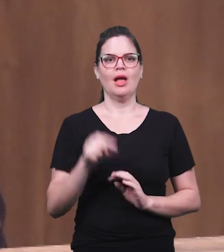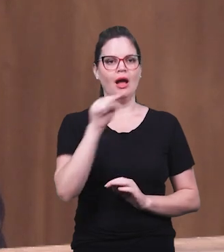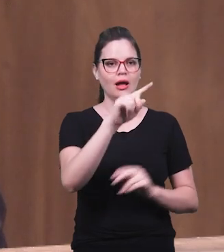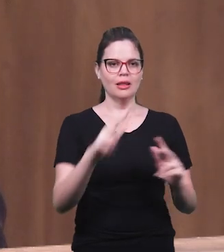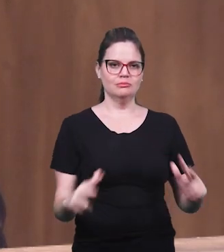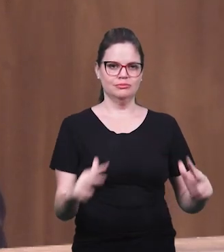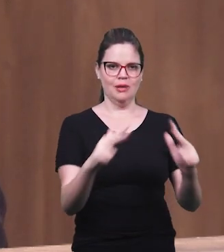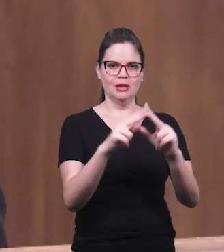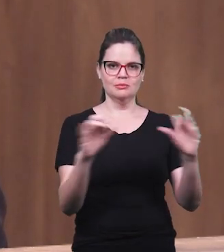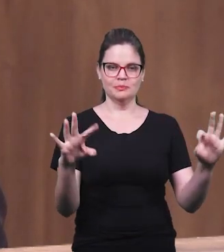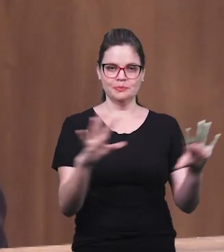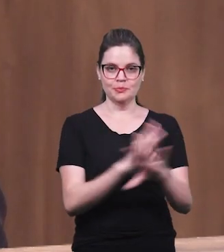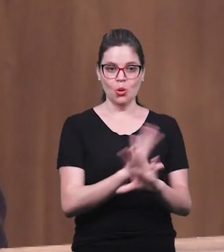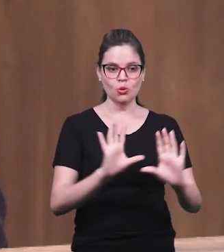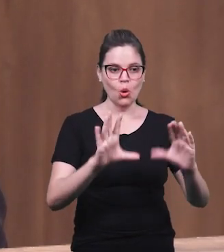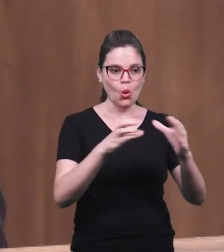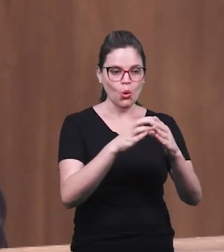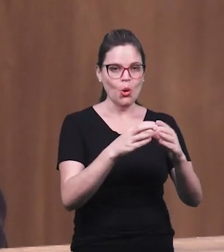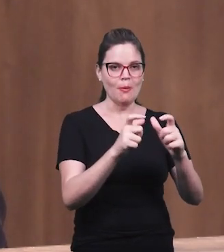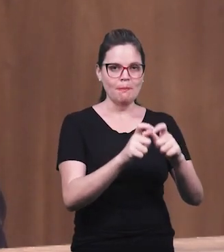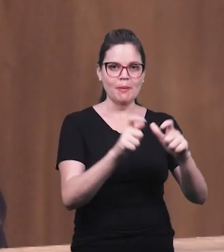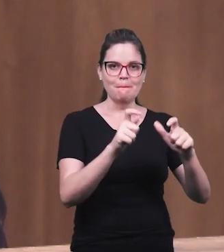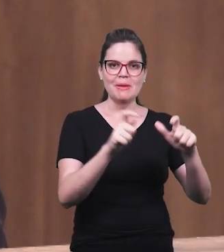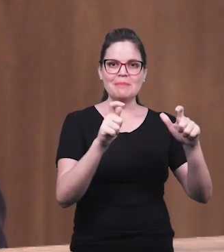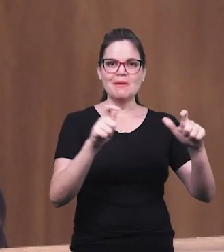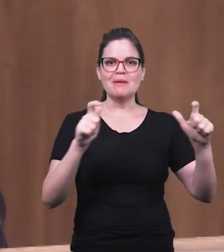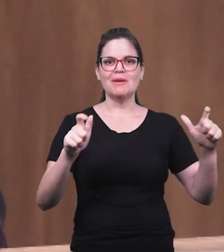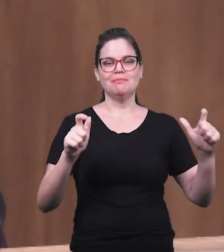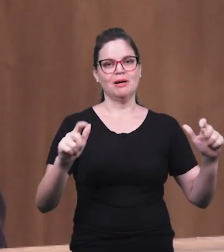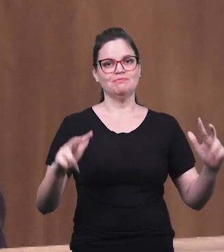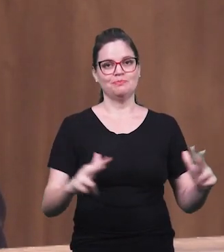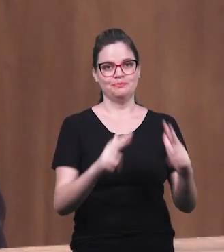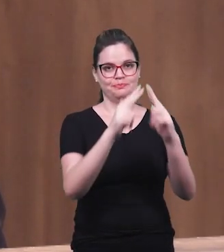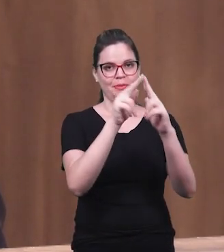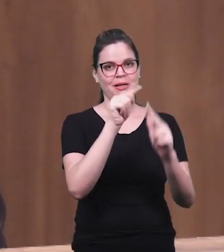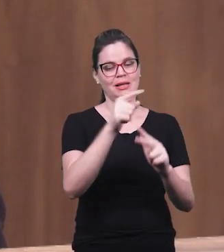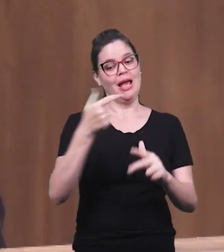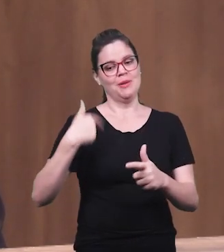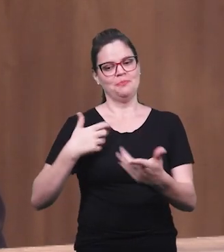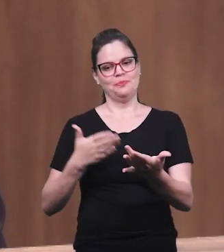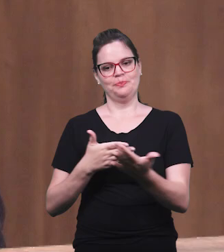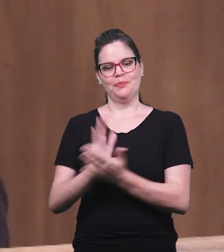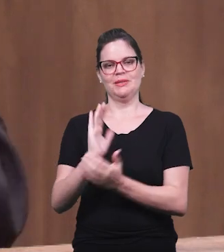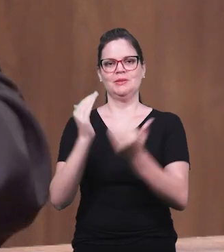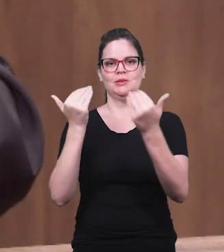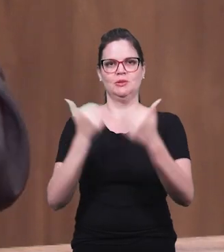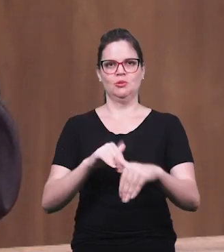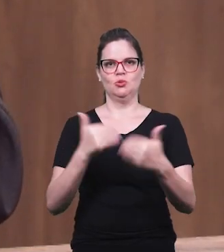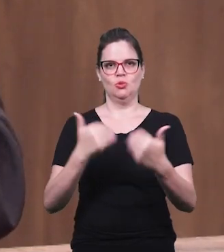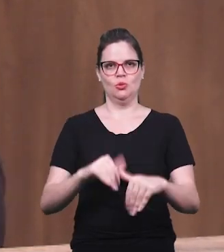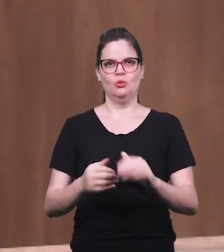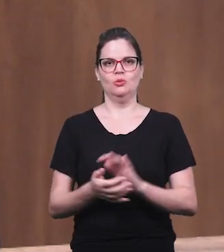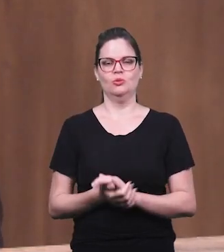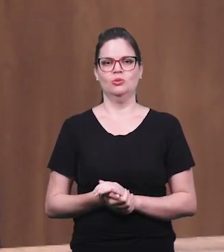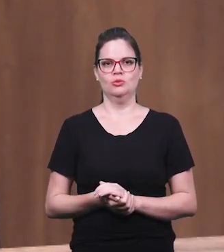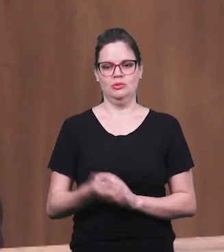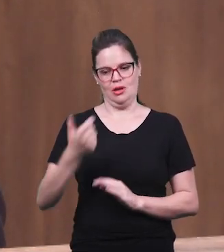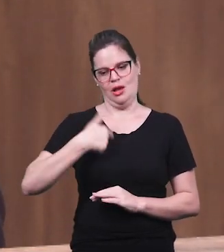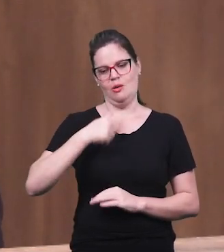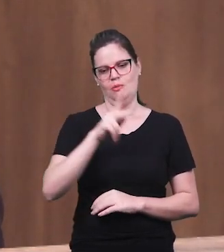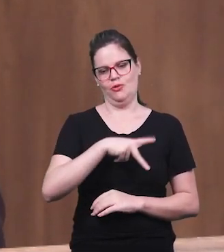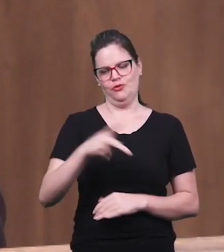em Paris. E então eu passei num concurso na universidade onde eu sou professor hoje,